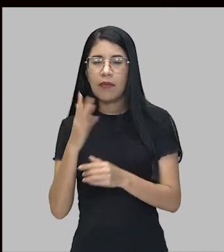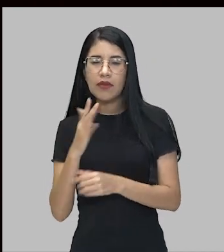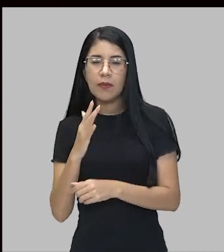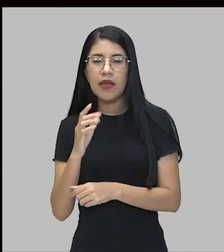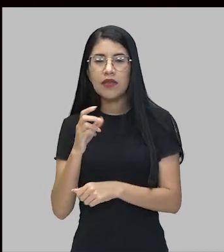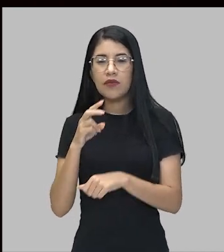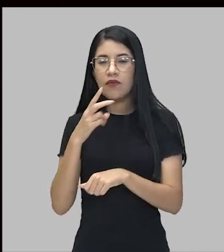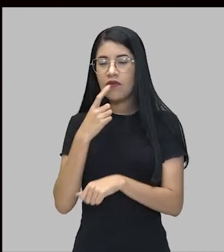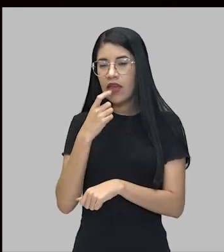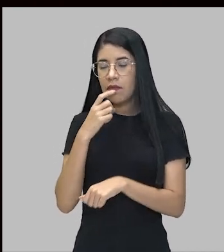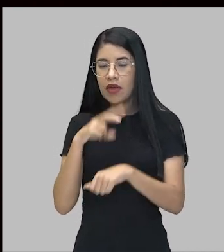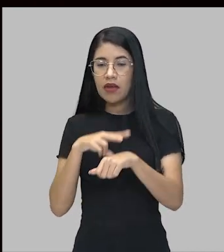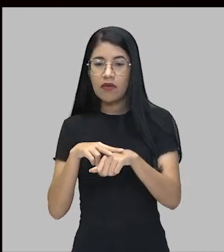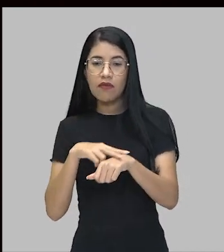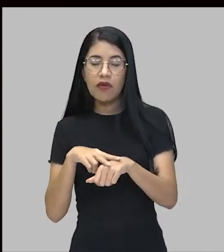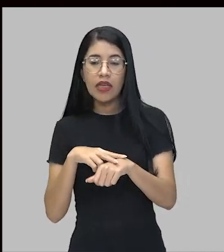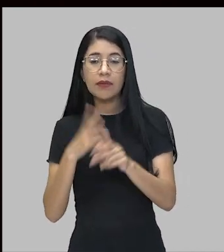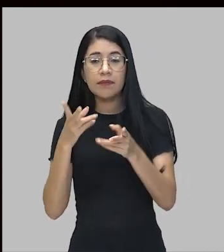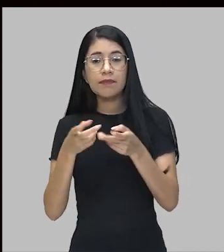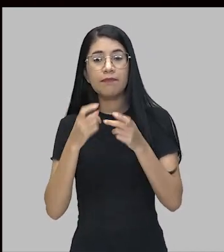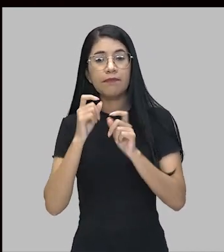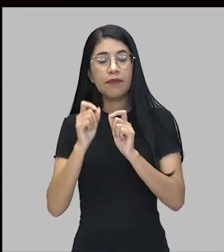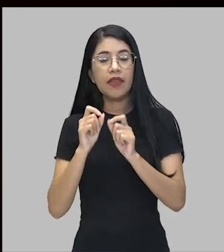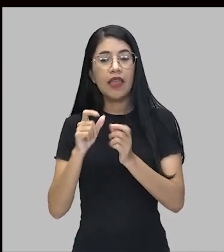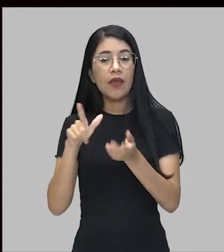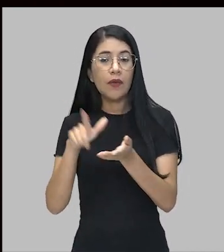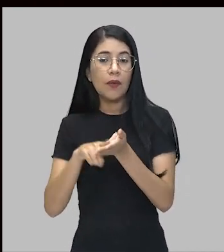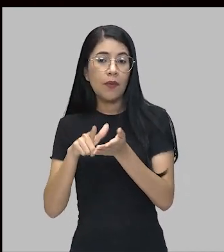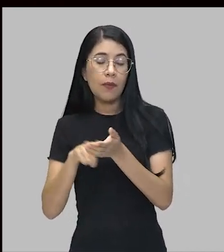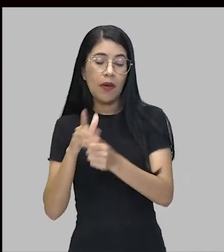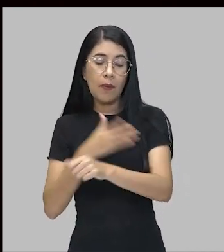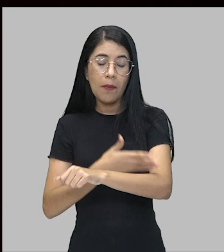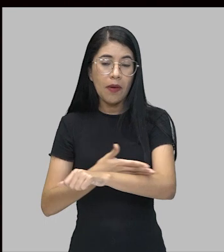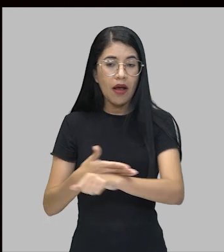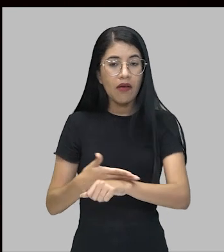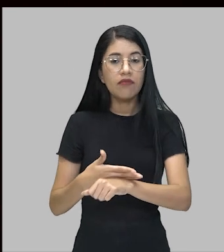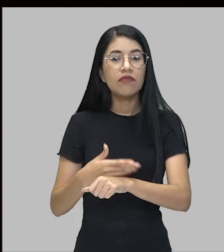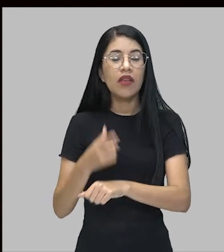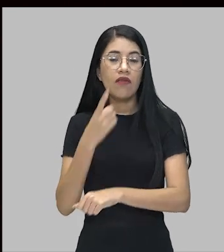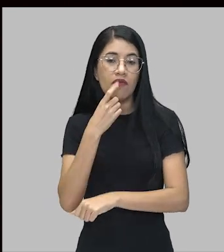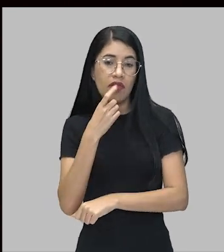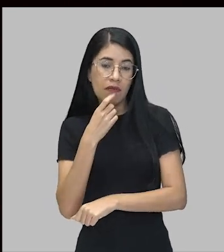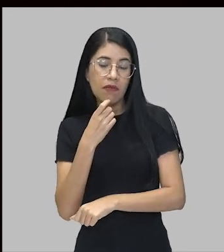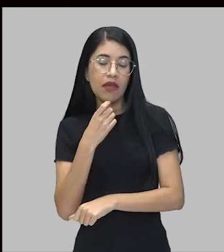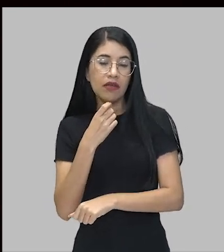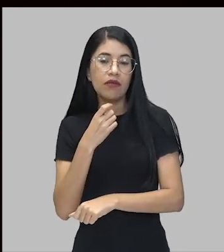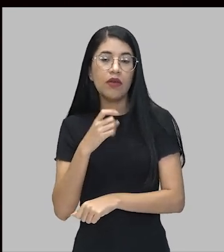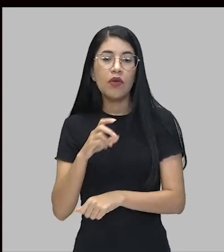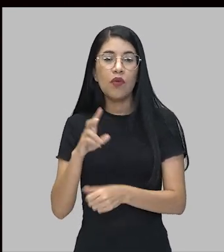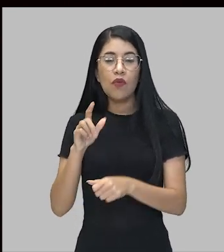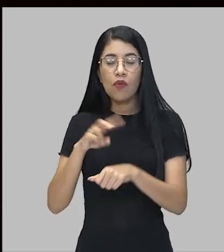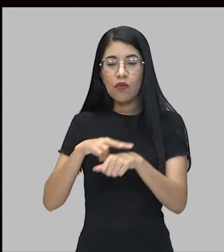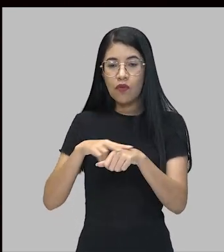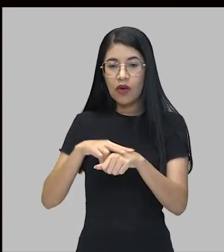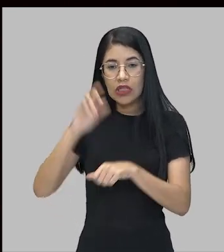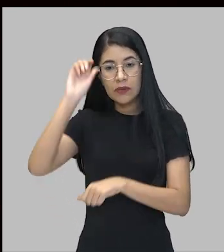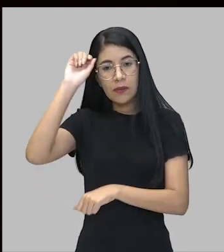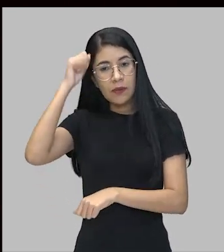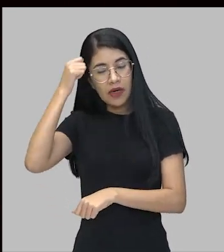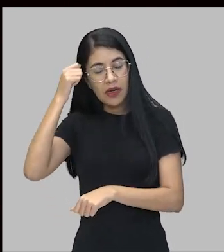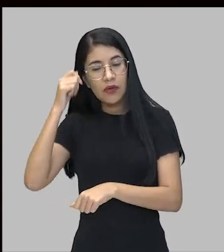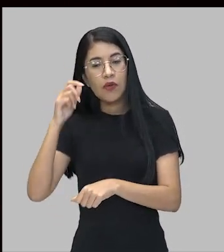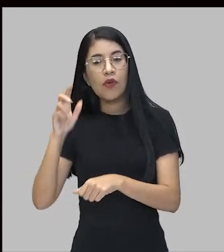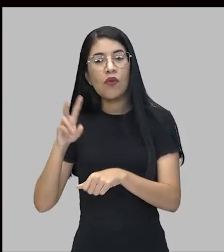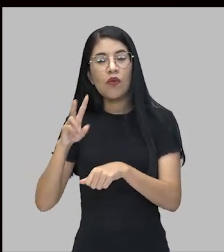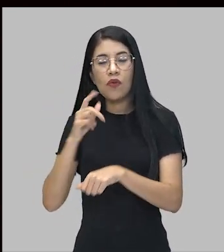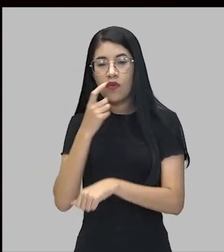verde. Mas percebam vocês que o cartão branco ele ficou vermelho, o cartão verde ele ficou preto e o cartão vermelho ficou